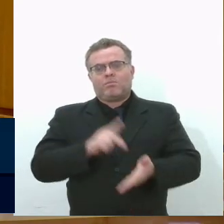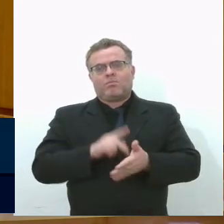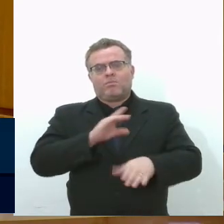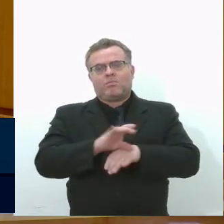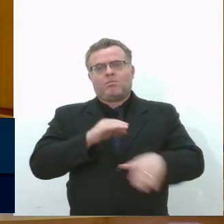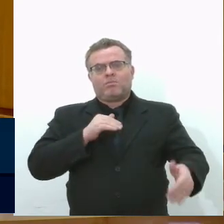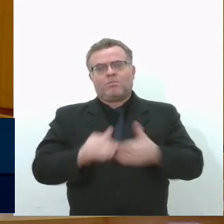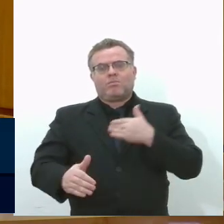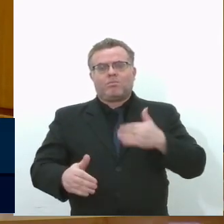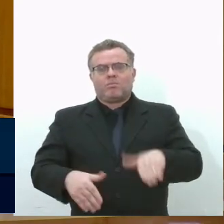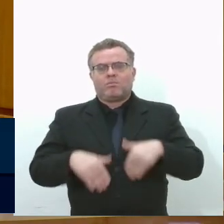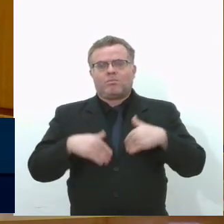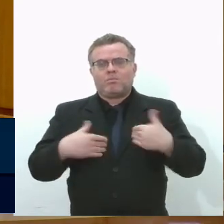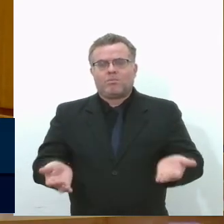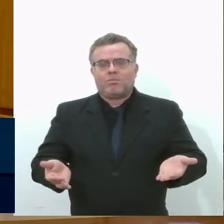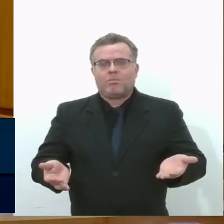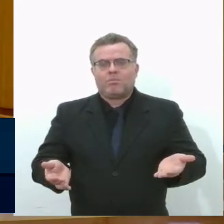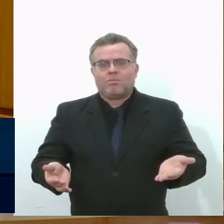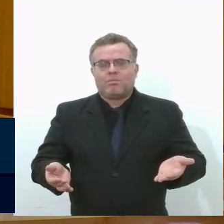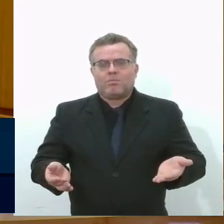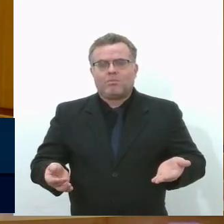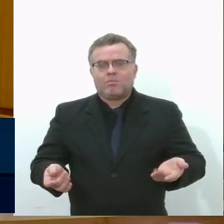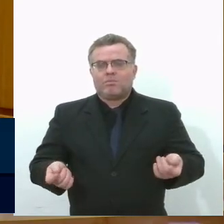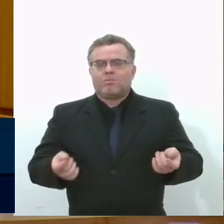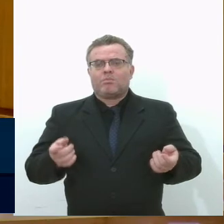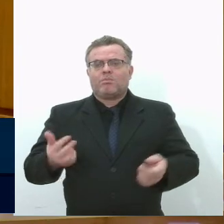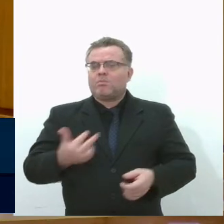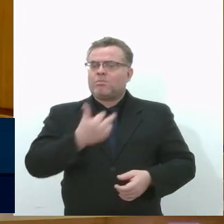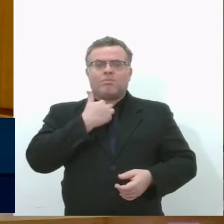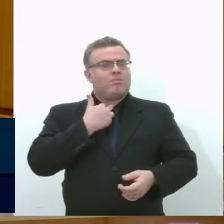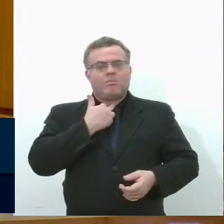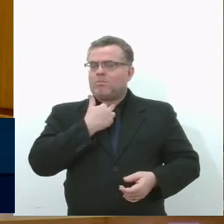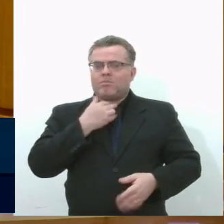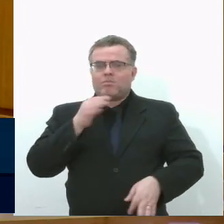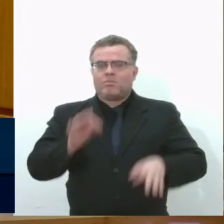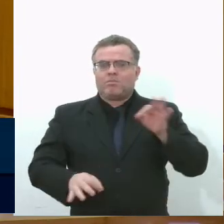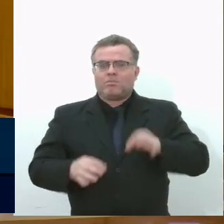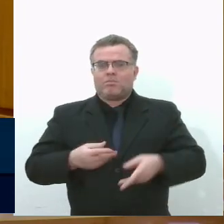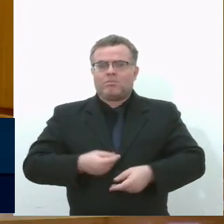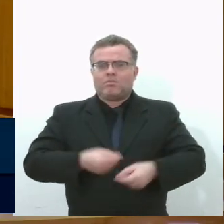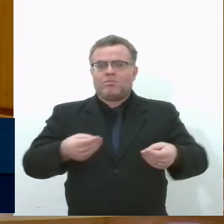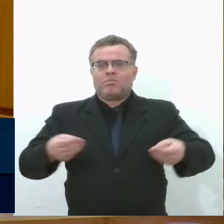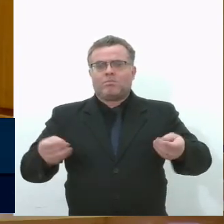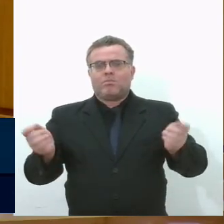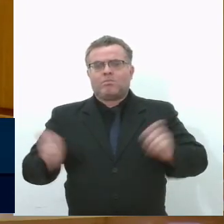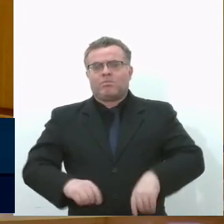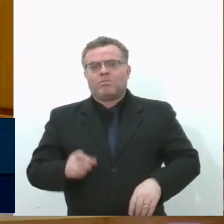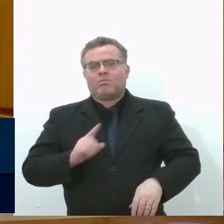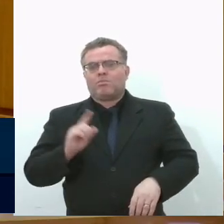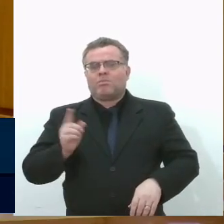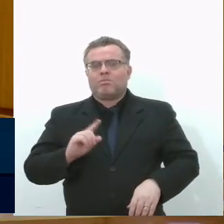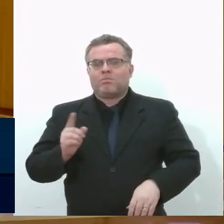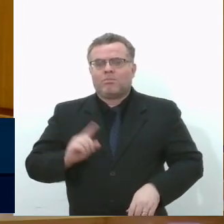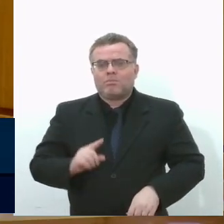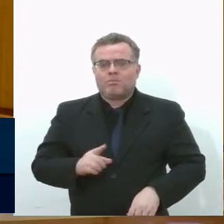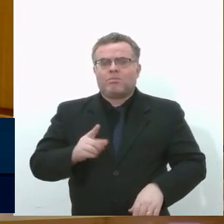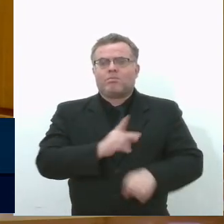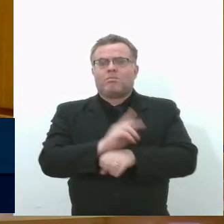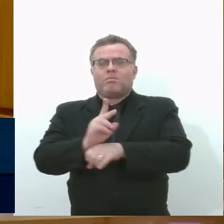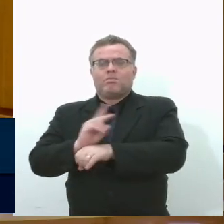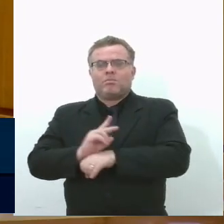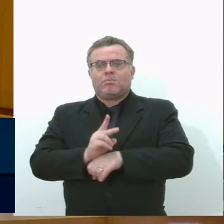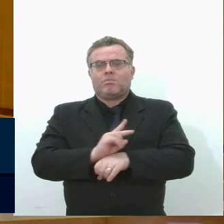inconstitucional. O Tribunal de Contas não pode distribuir cotas de ICMS, porque a ele cabe fiscalizar as